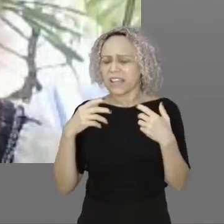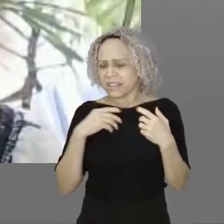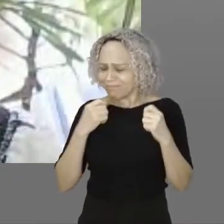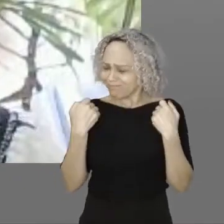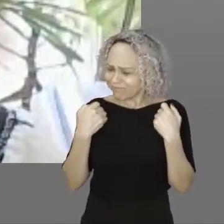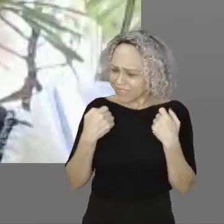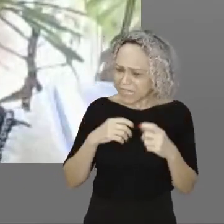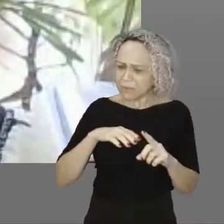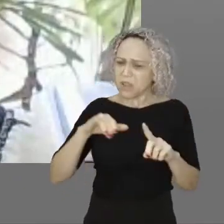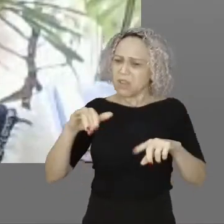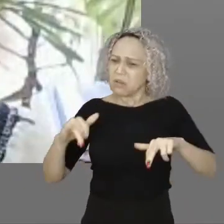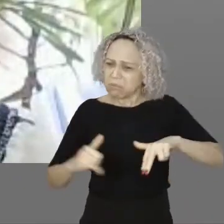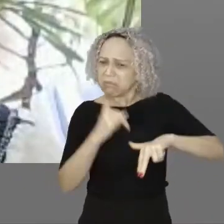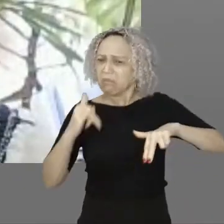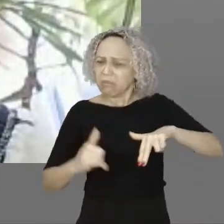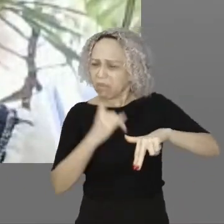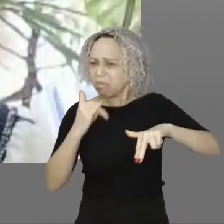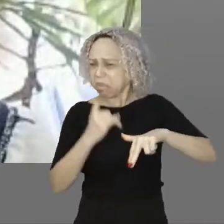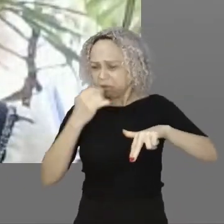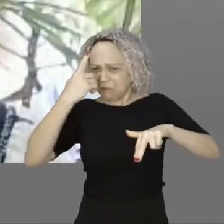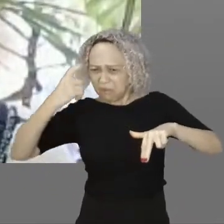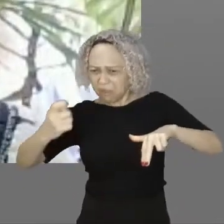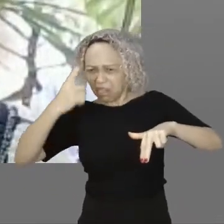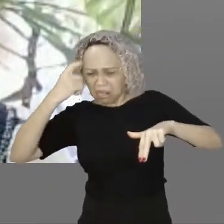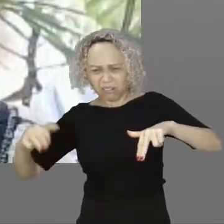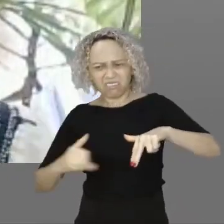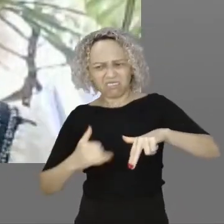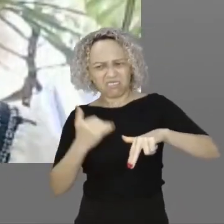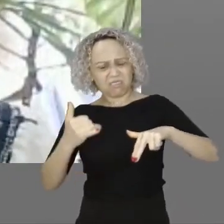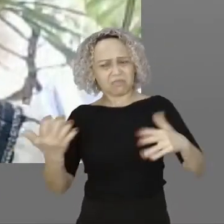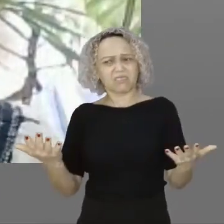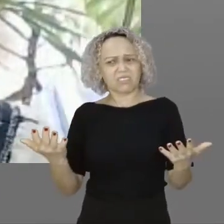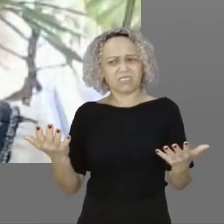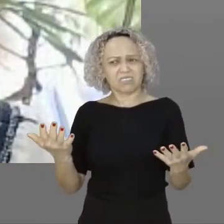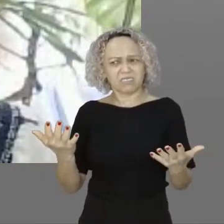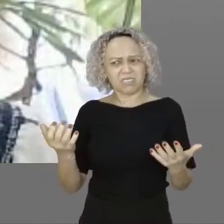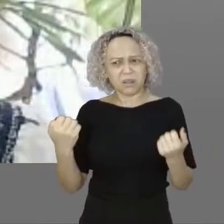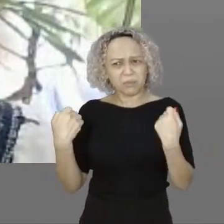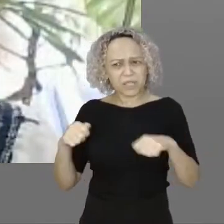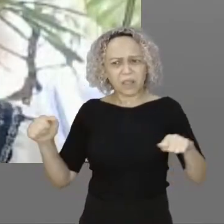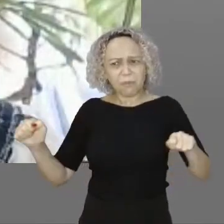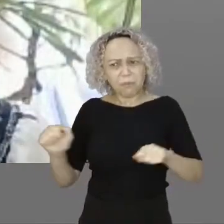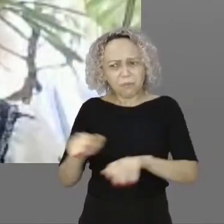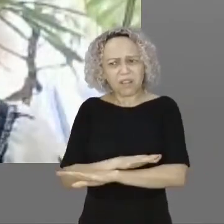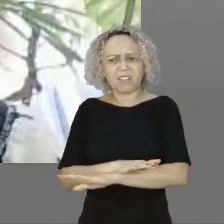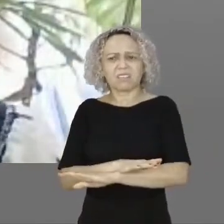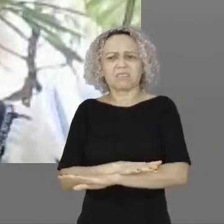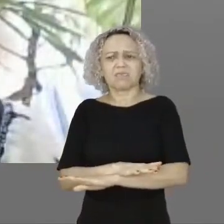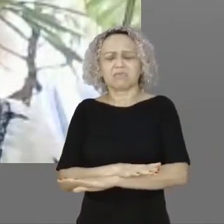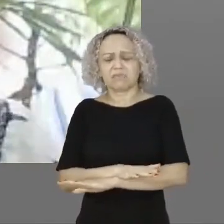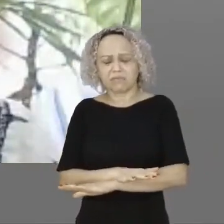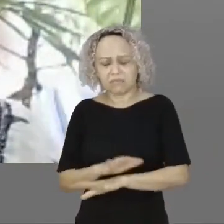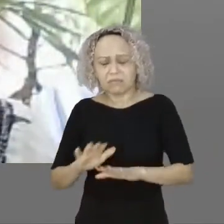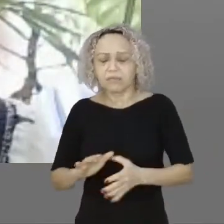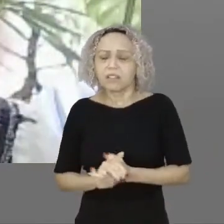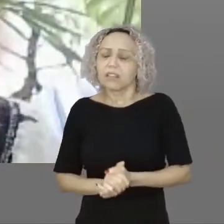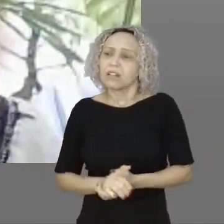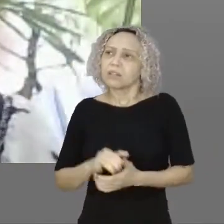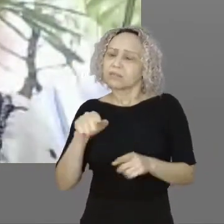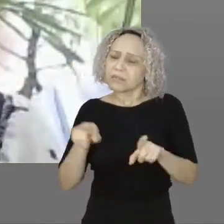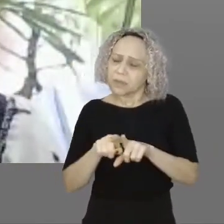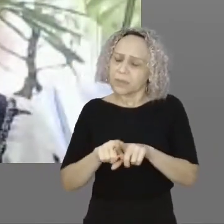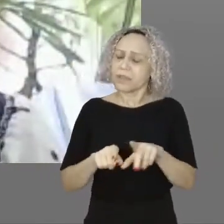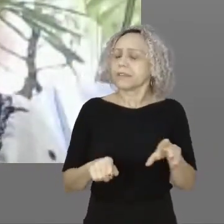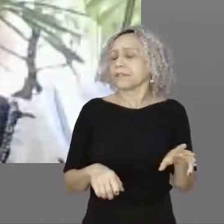trouxe no debate da campanha é a questão da igualdade entre homens e mulheres, da igualdade entre brancos e negros,